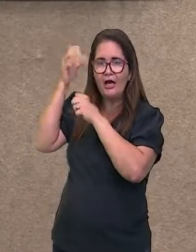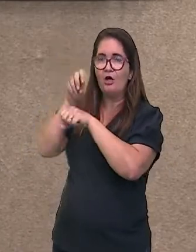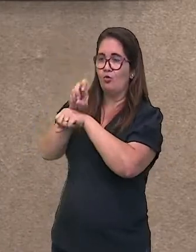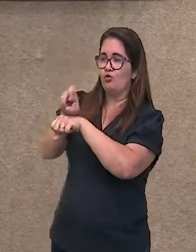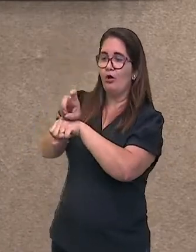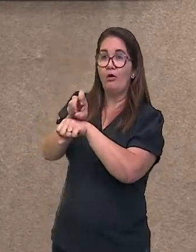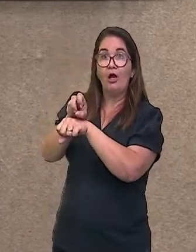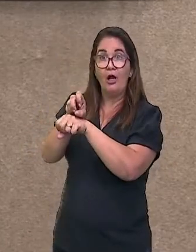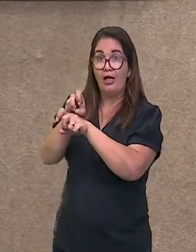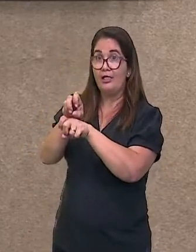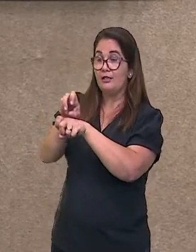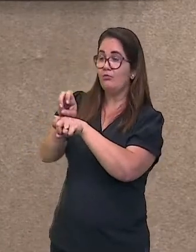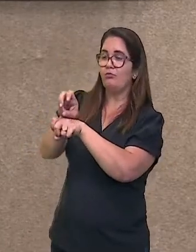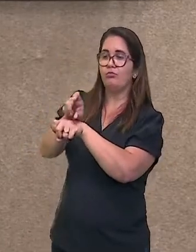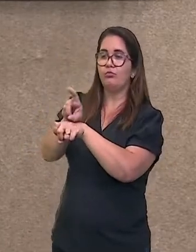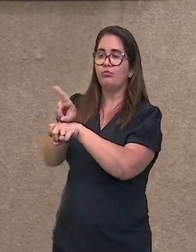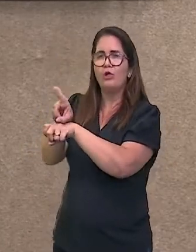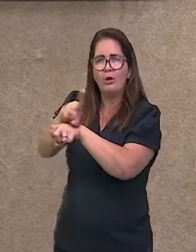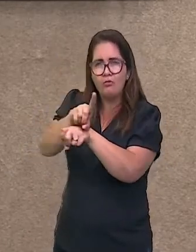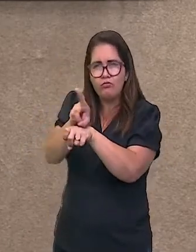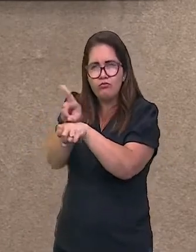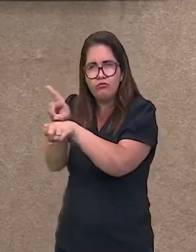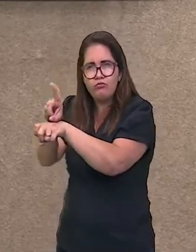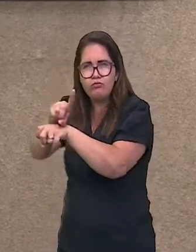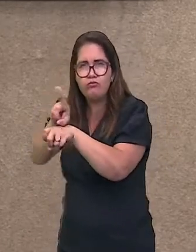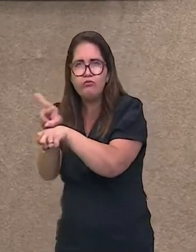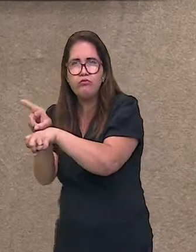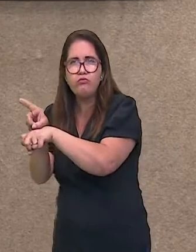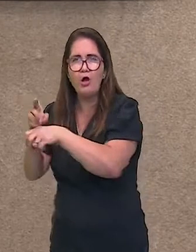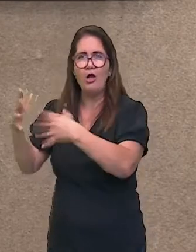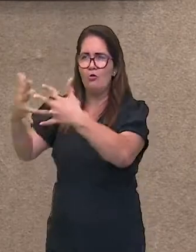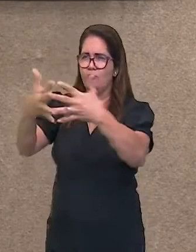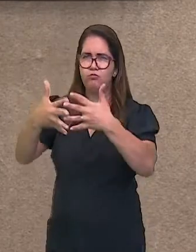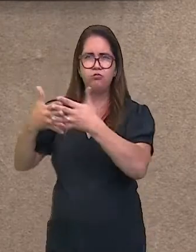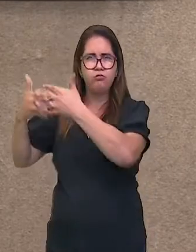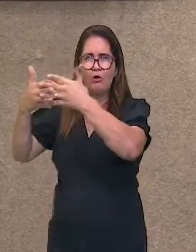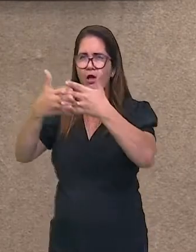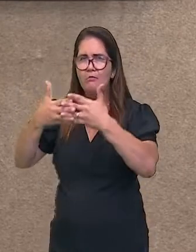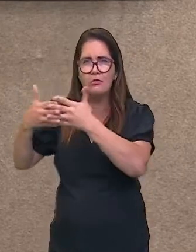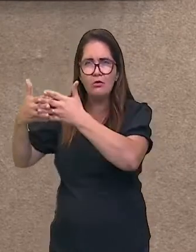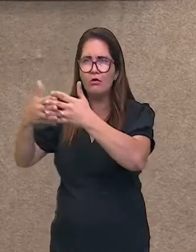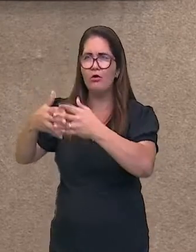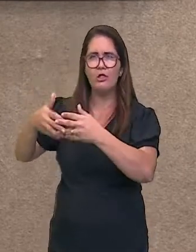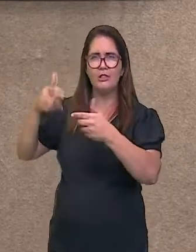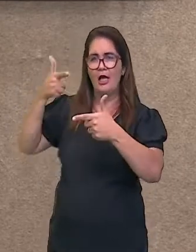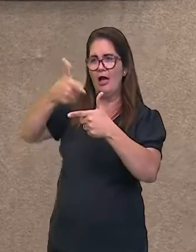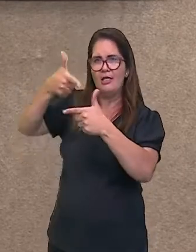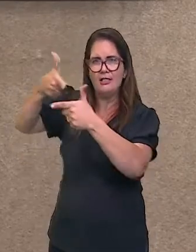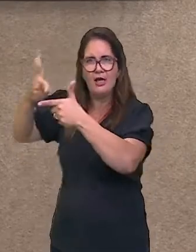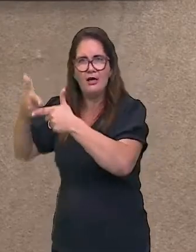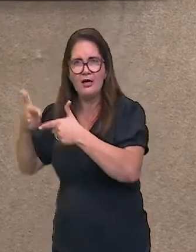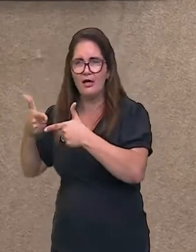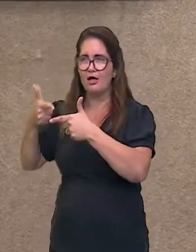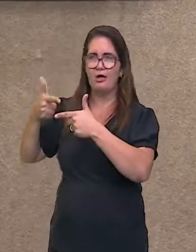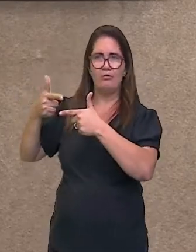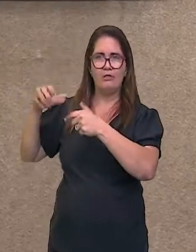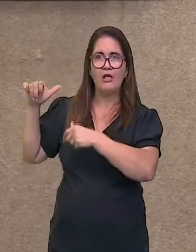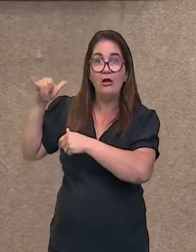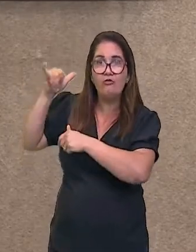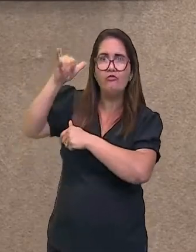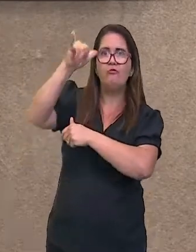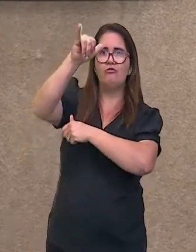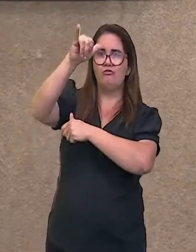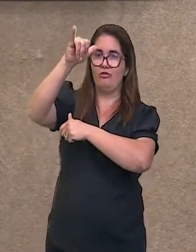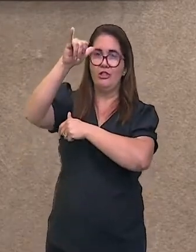que ocorreria. O que faltava para que a guerra tivesse início era um estopim, ou seja, um motivo. E